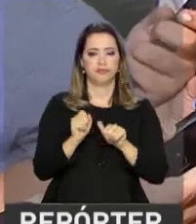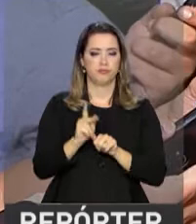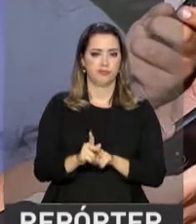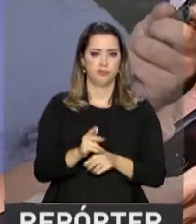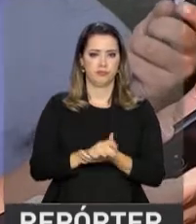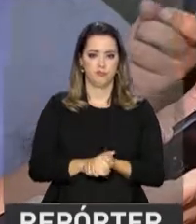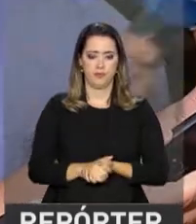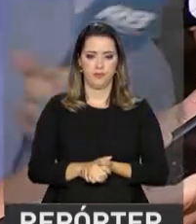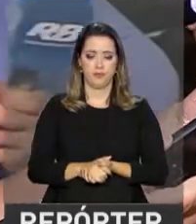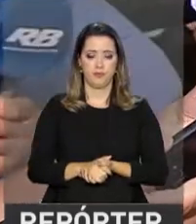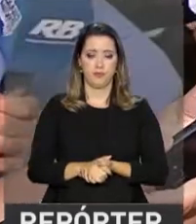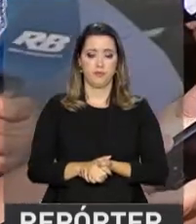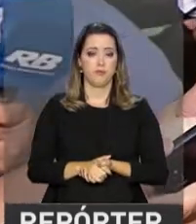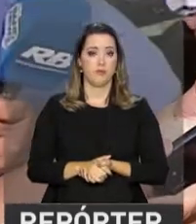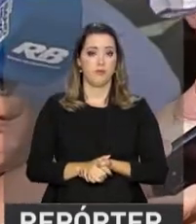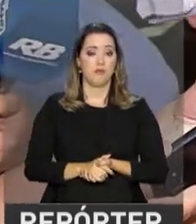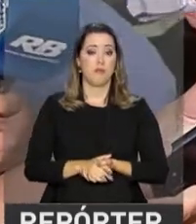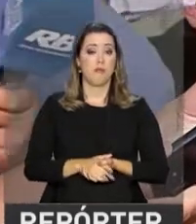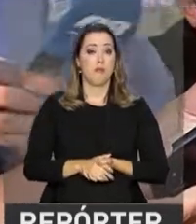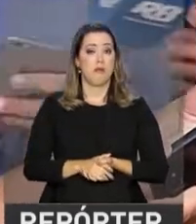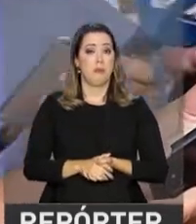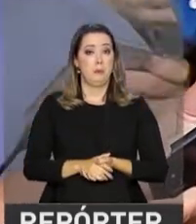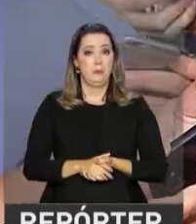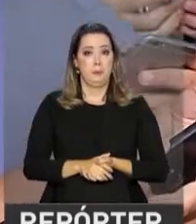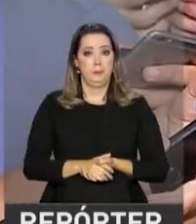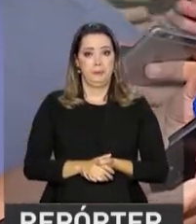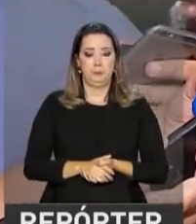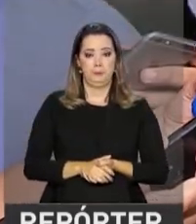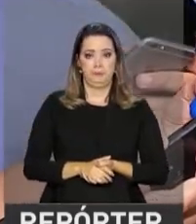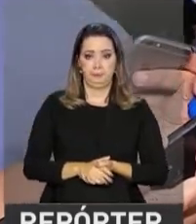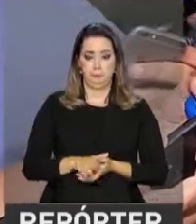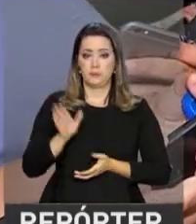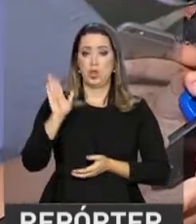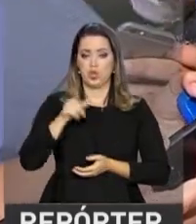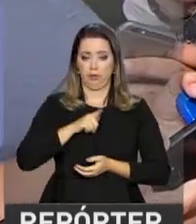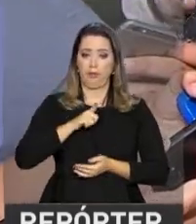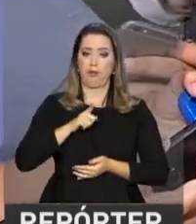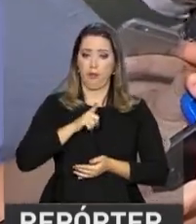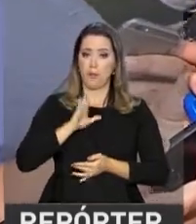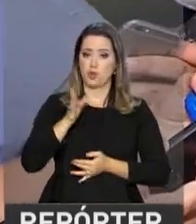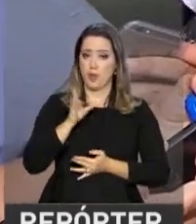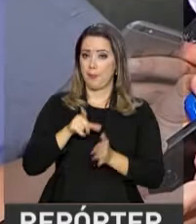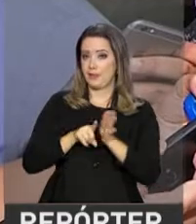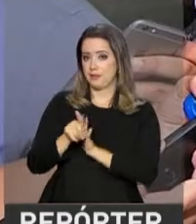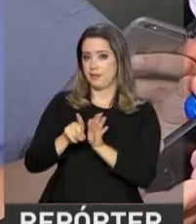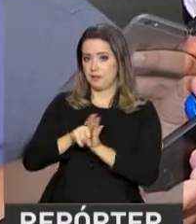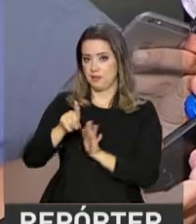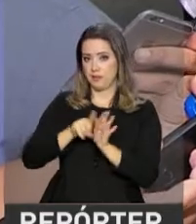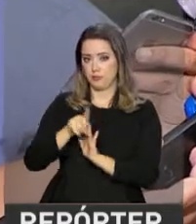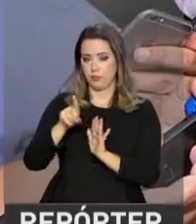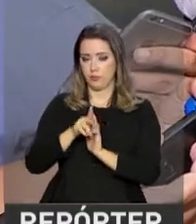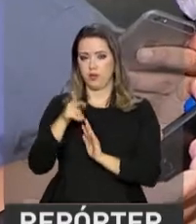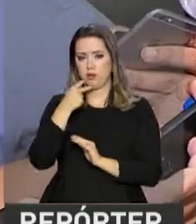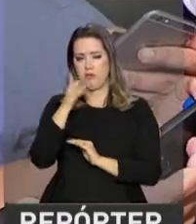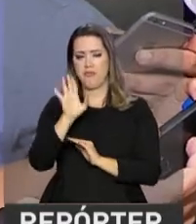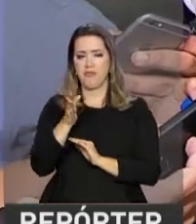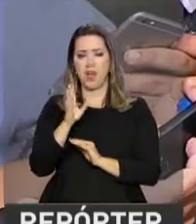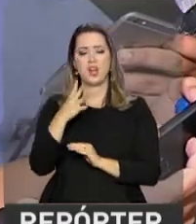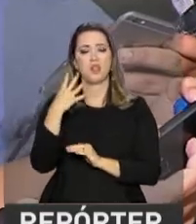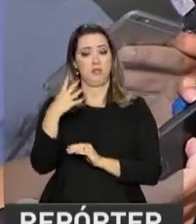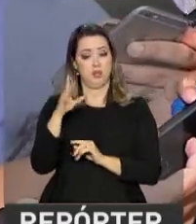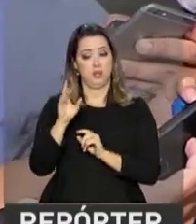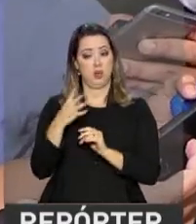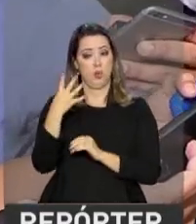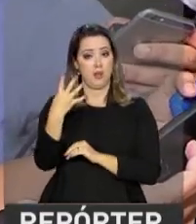loja temos neste momento o pesquisas que nos garantem que já é abaixo de 40 e